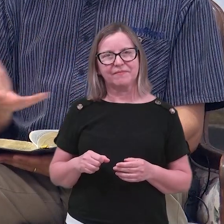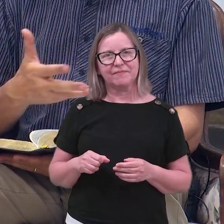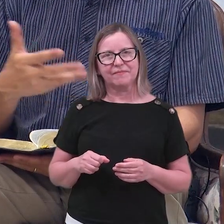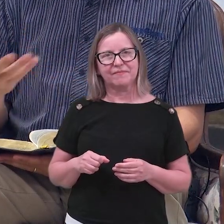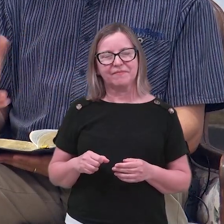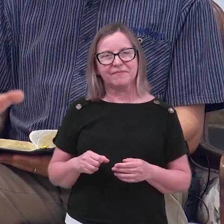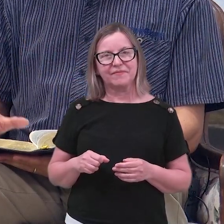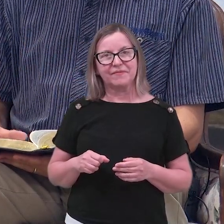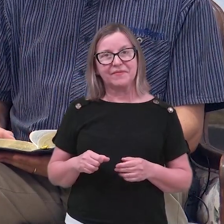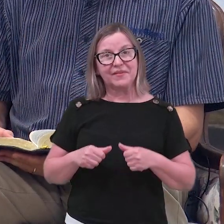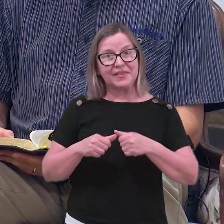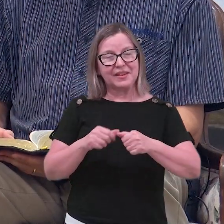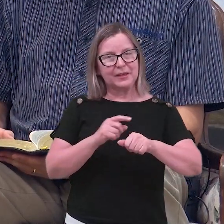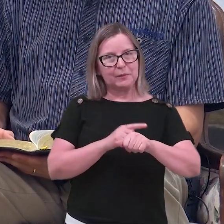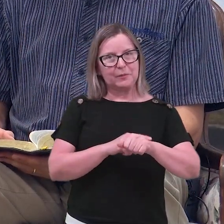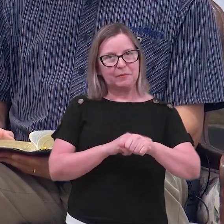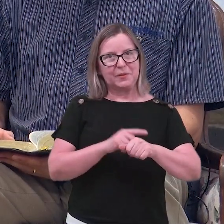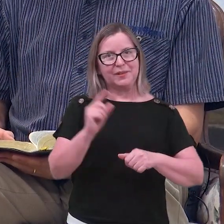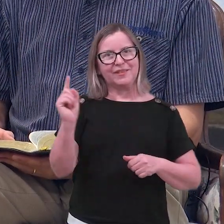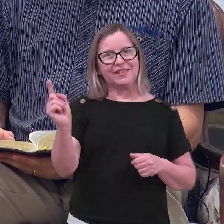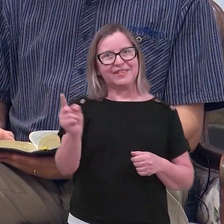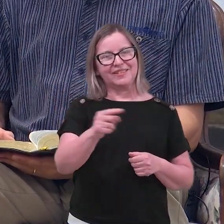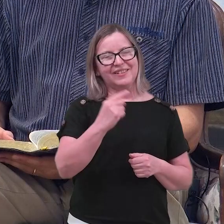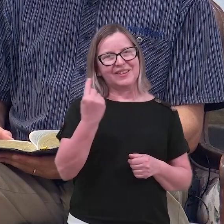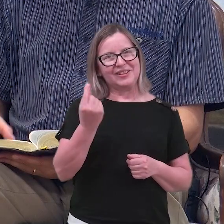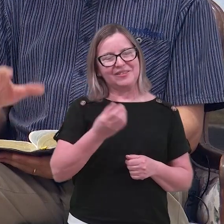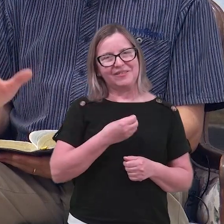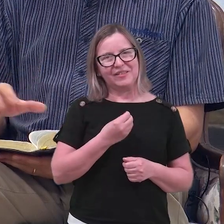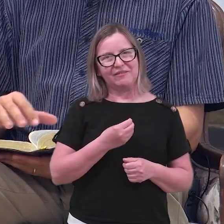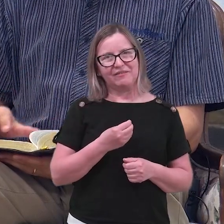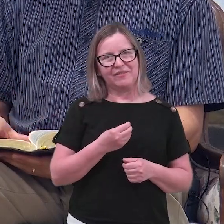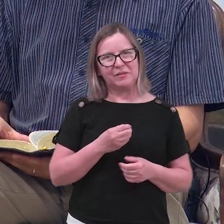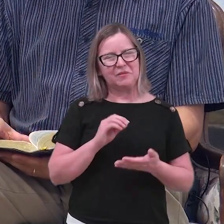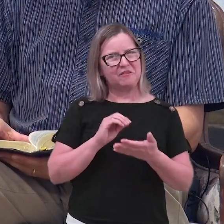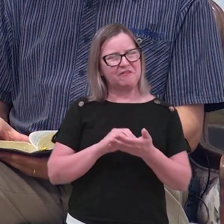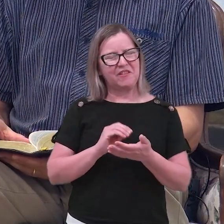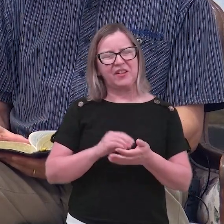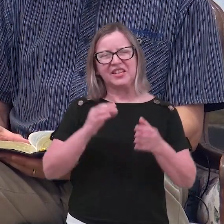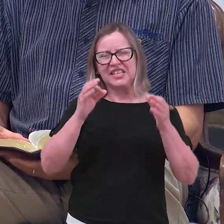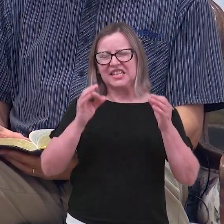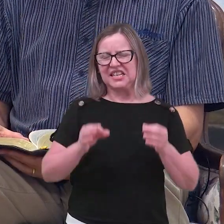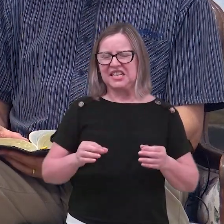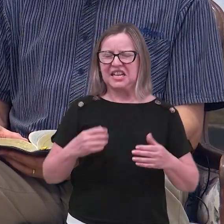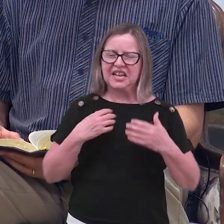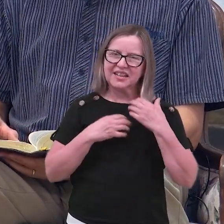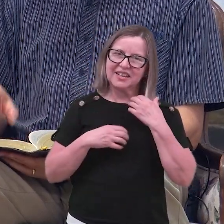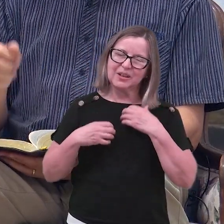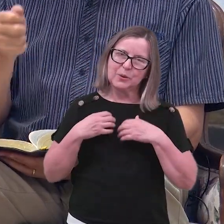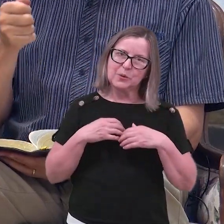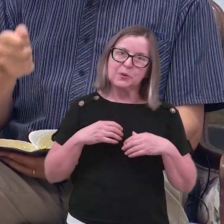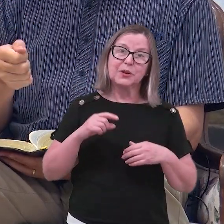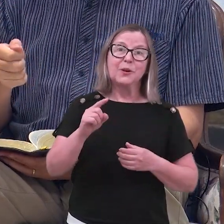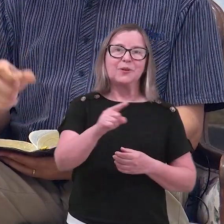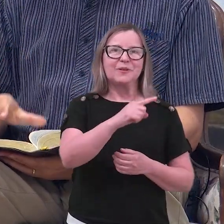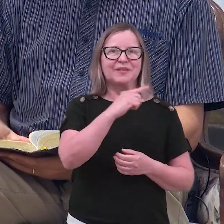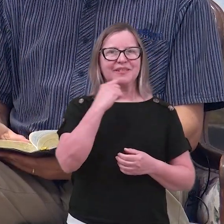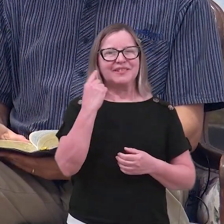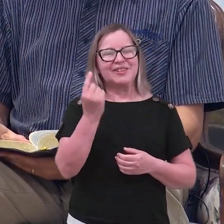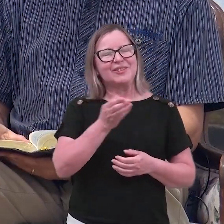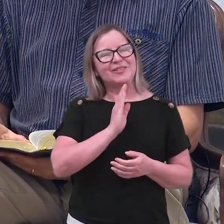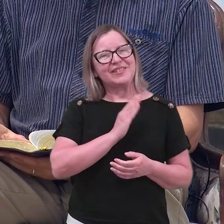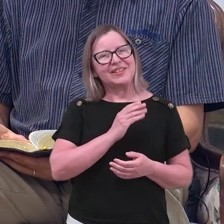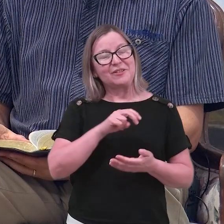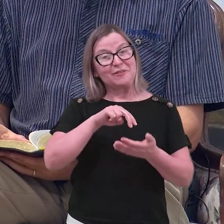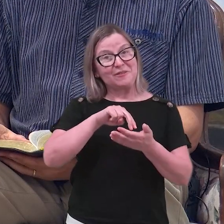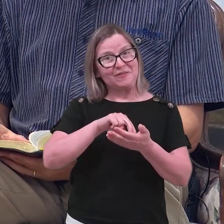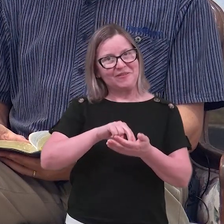desse momento que nós estamos vivendo, de incertezas, de angústias, nosso coração está